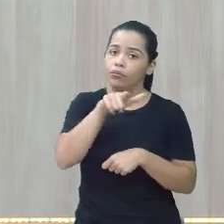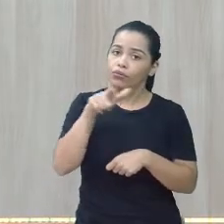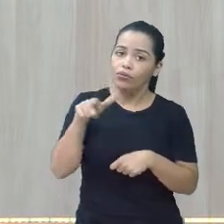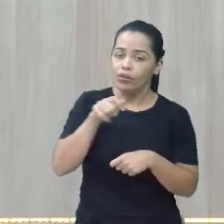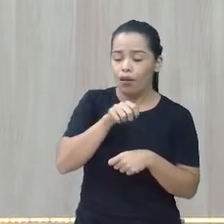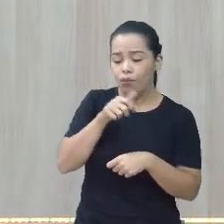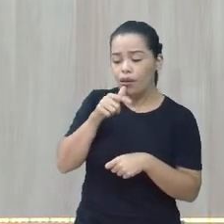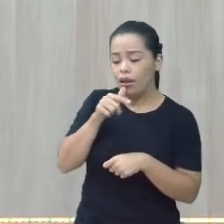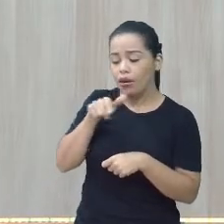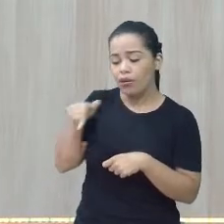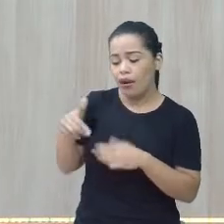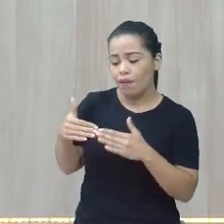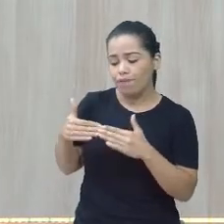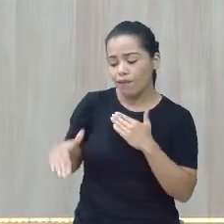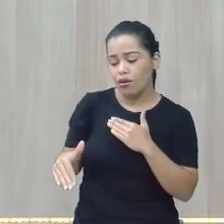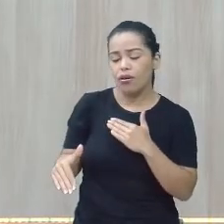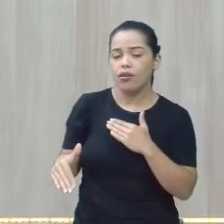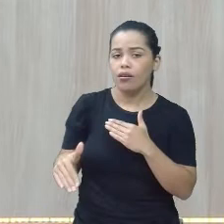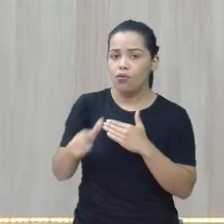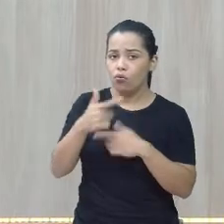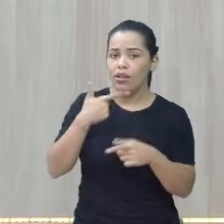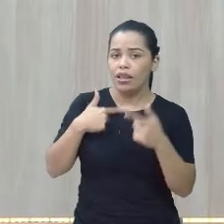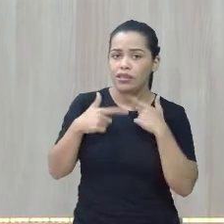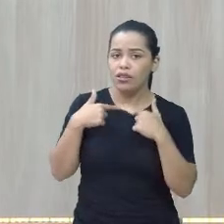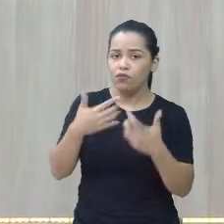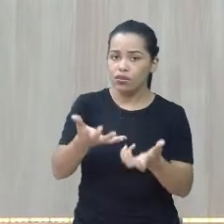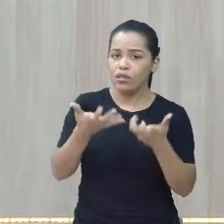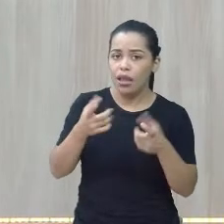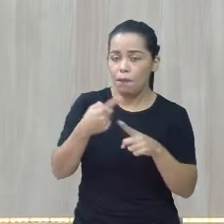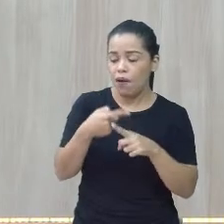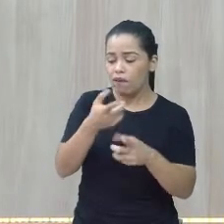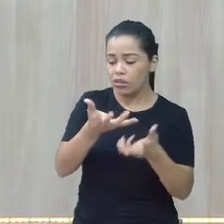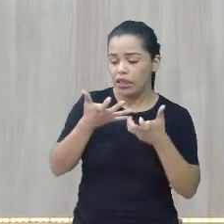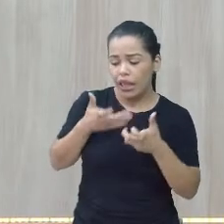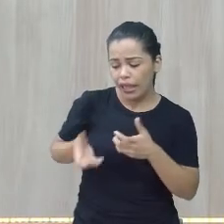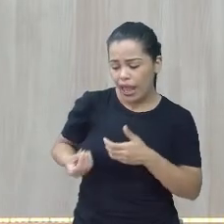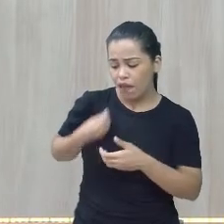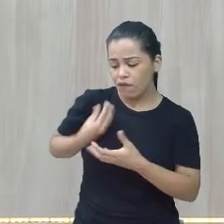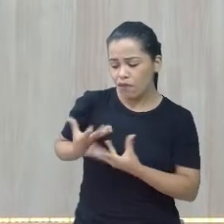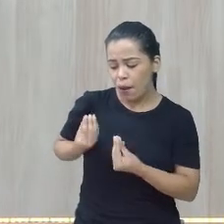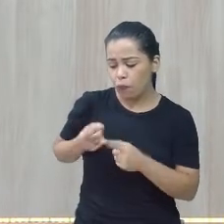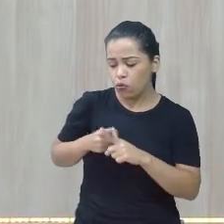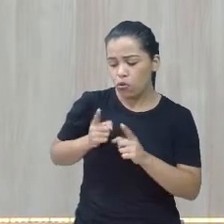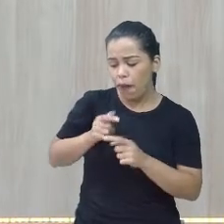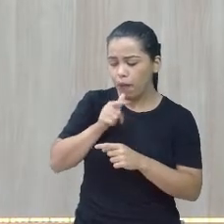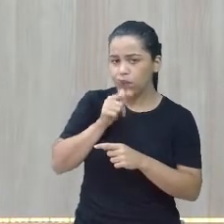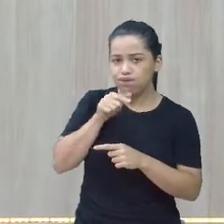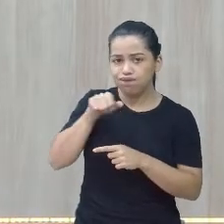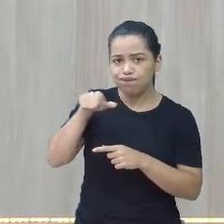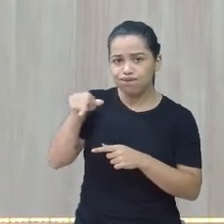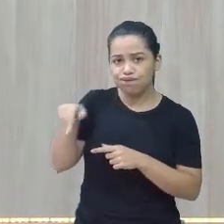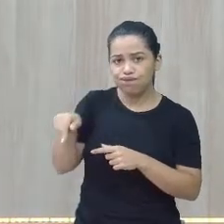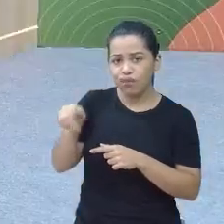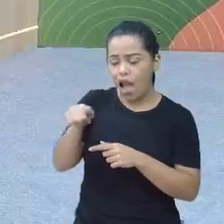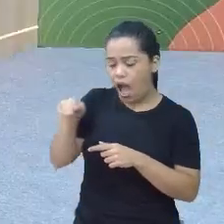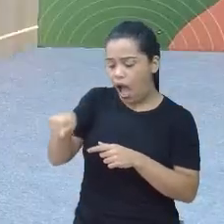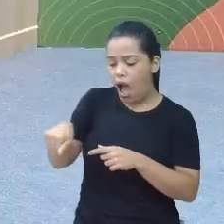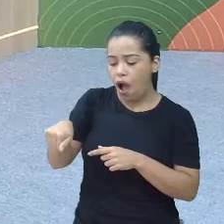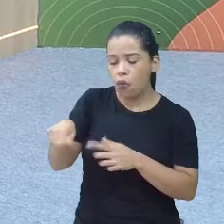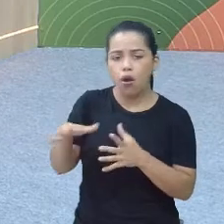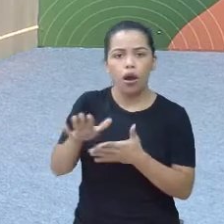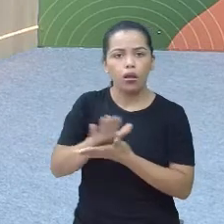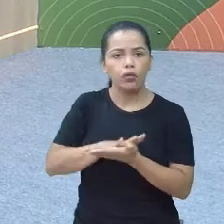completamente incoerente com o seu desejo de que ela viva durante muito tempo, tá certo? Então, esse é o nosso